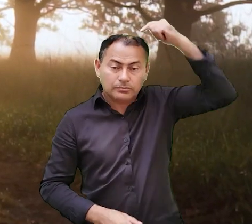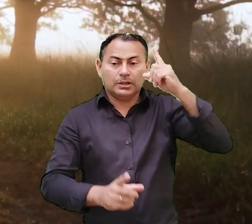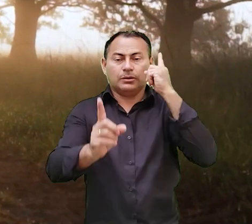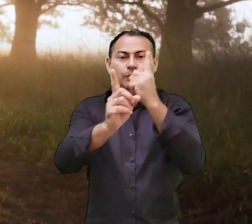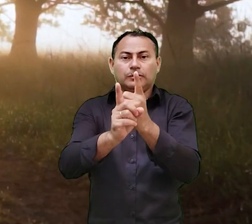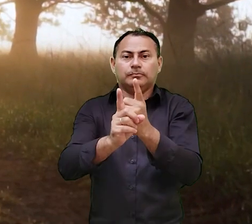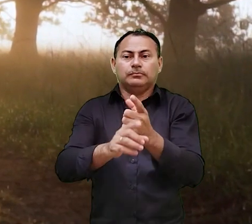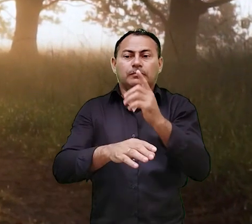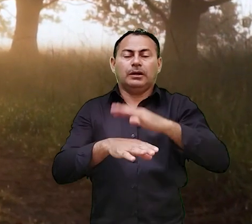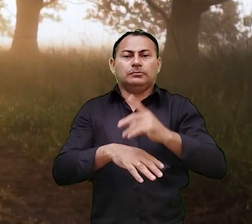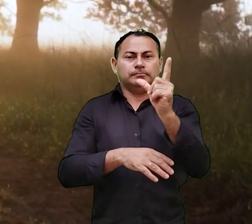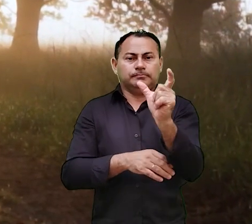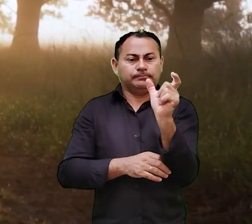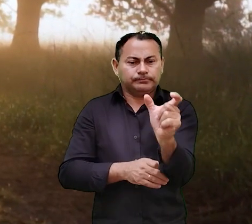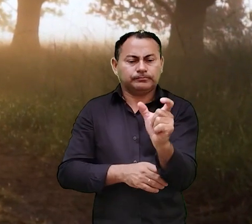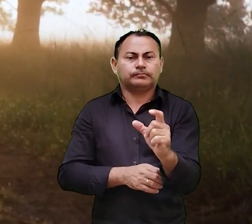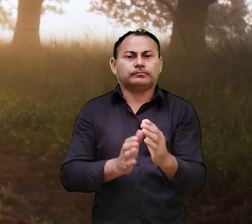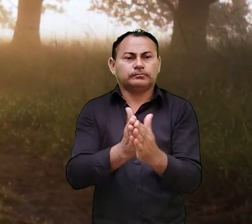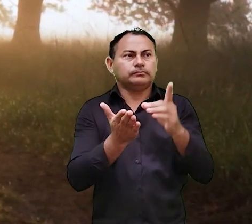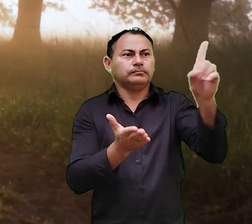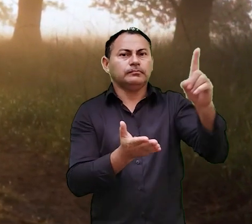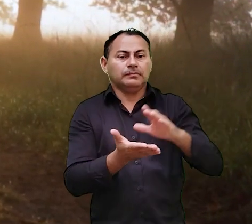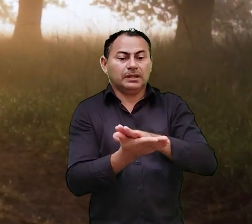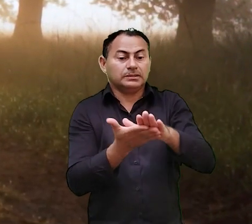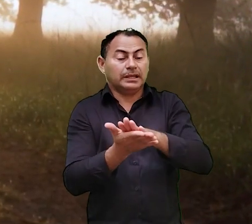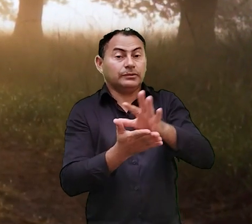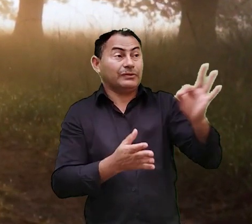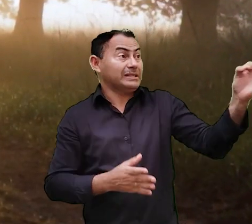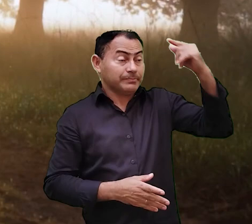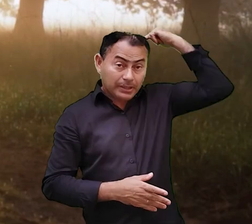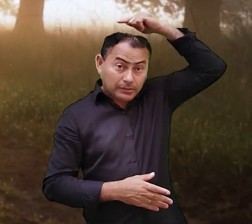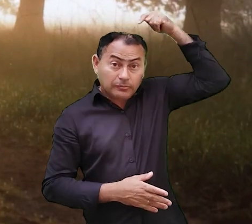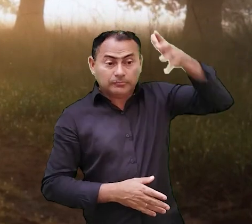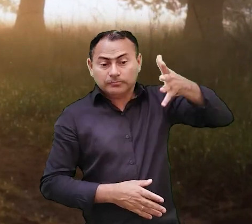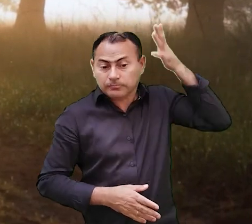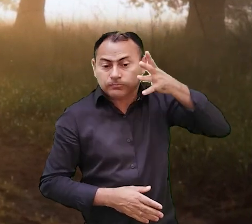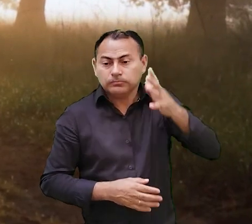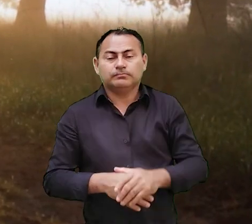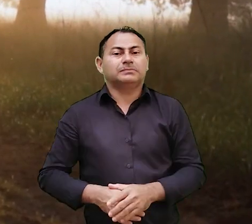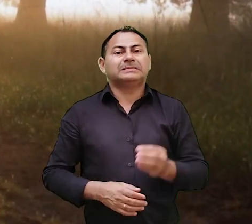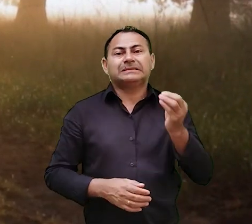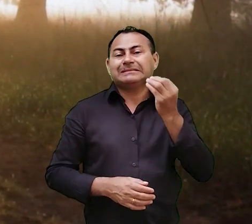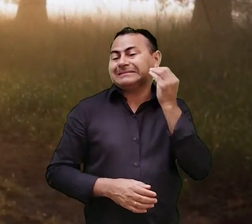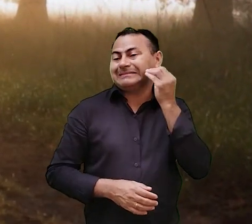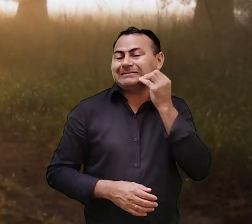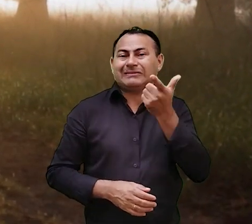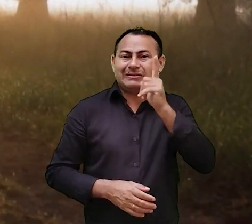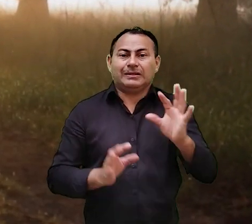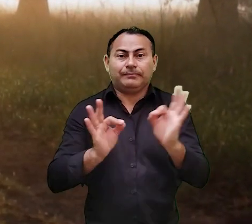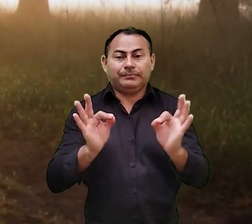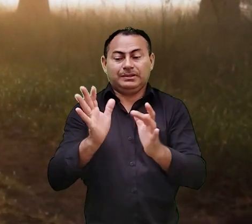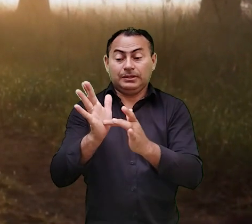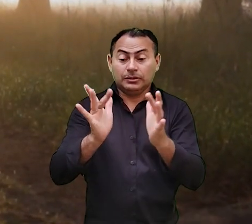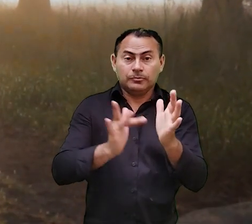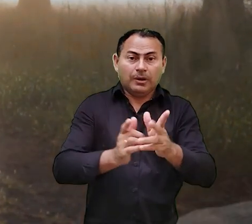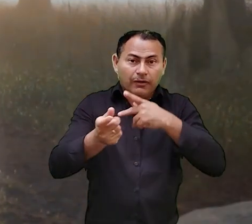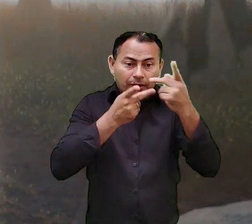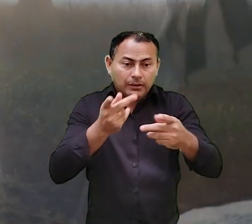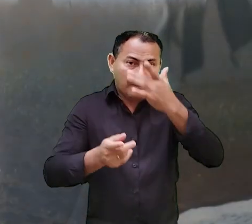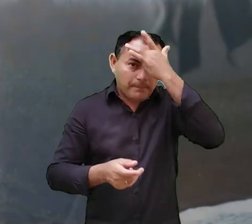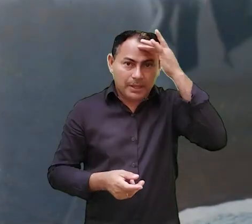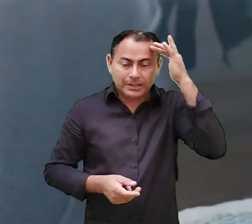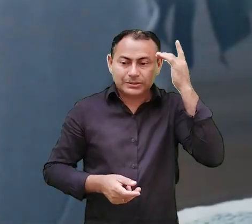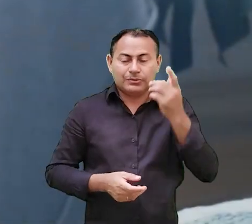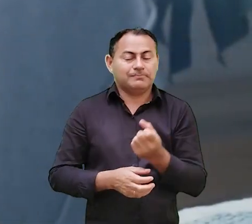Espírito. Encontramos aqui mais um princípio bíblico. Sem o Espírito Santo, o pregador tenta o impossível. Jesus